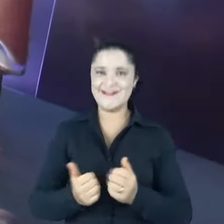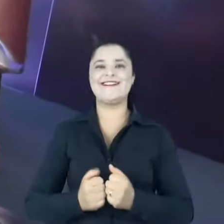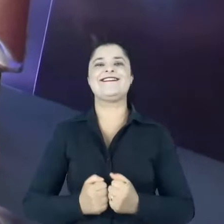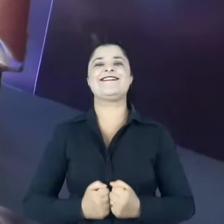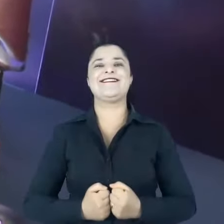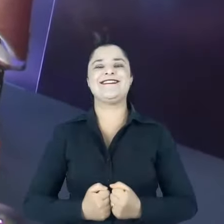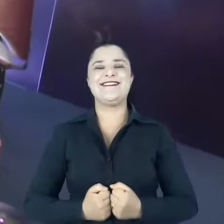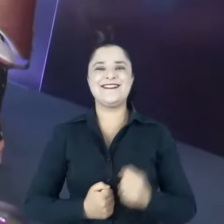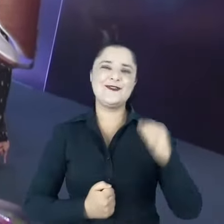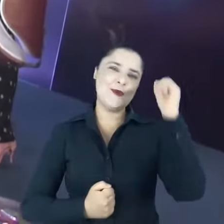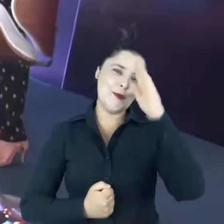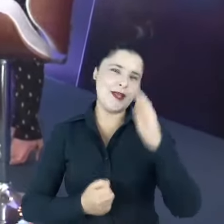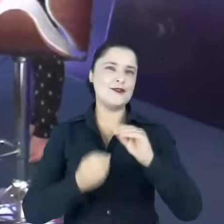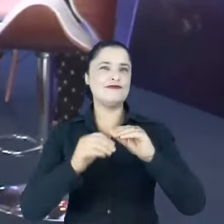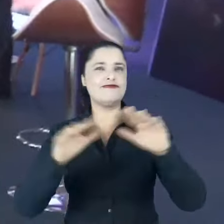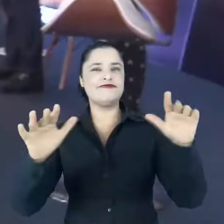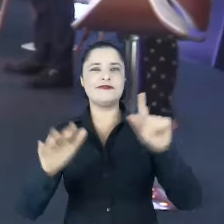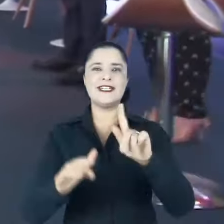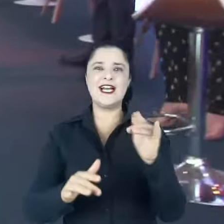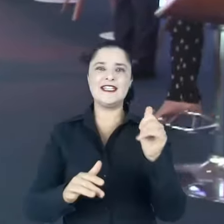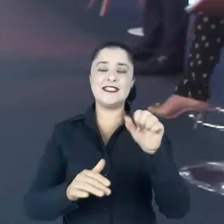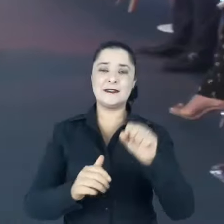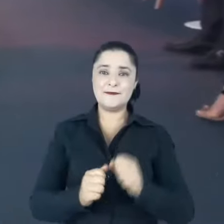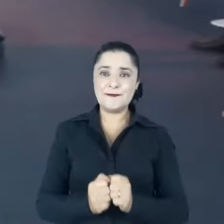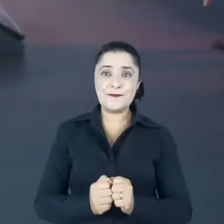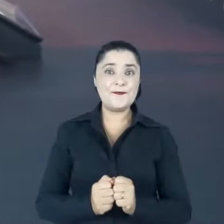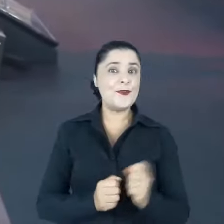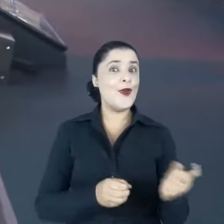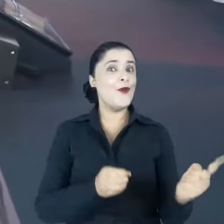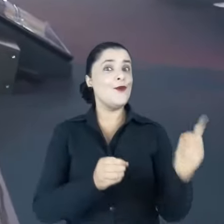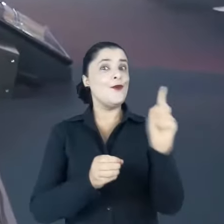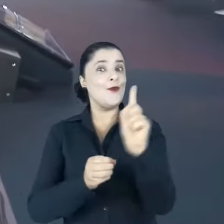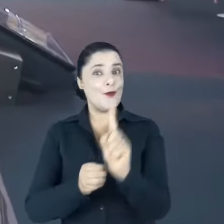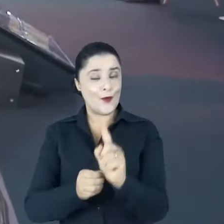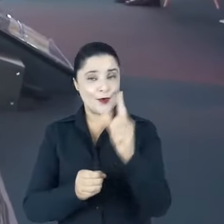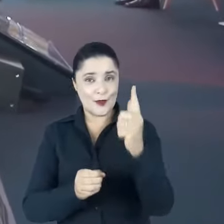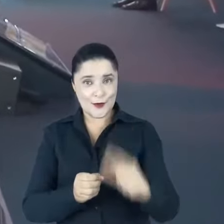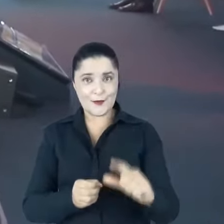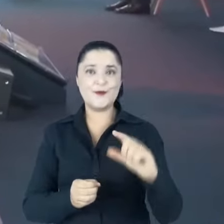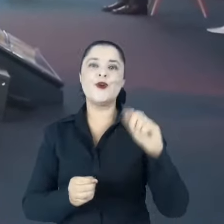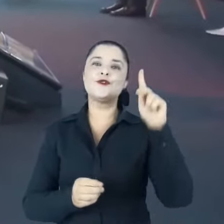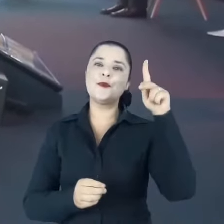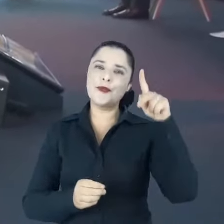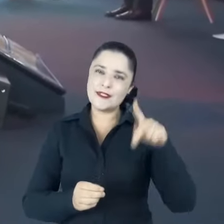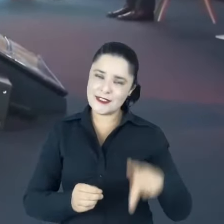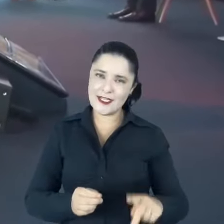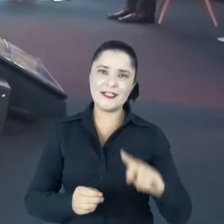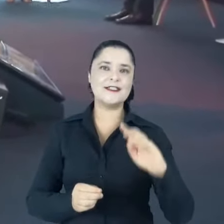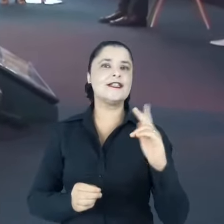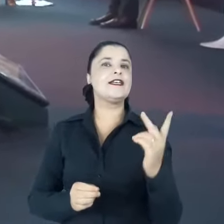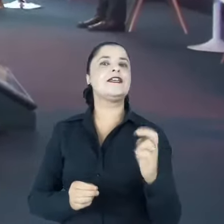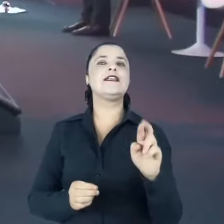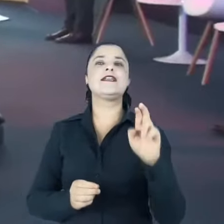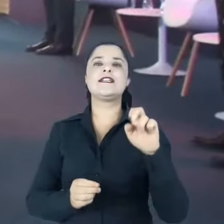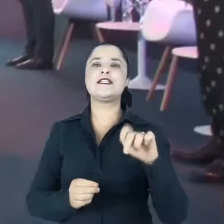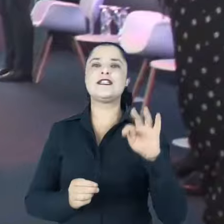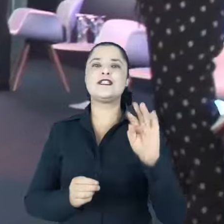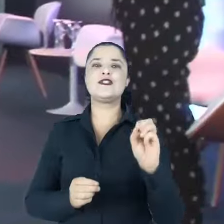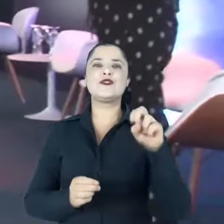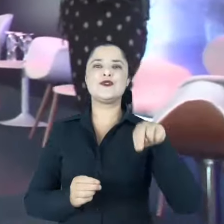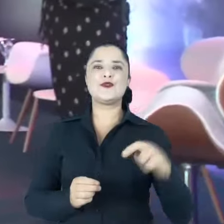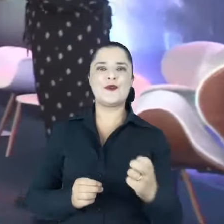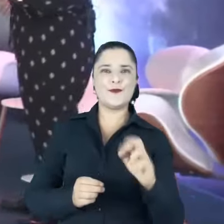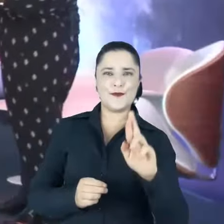Brasil. E voltando ao palco, nosso presidente e CEO da Scania Latin America, Christopher